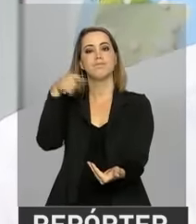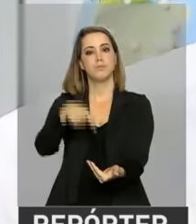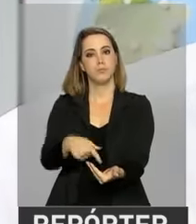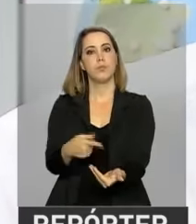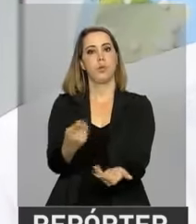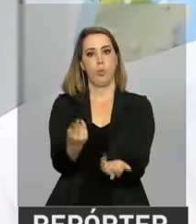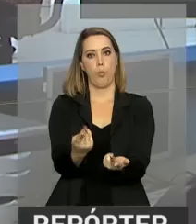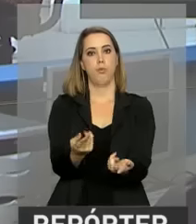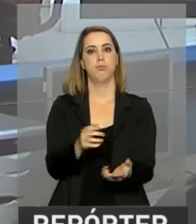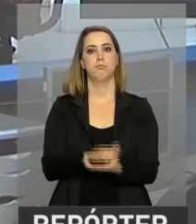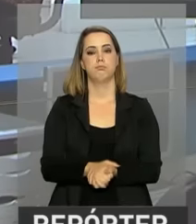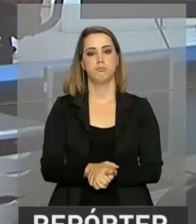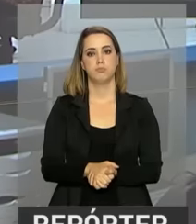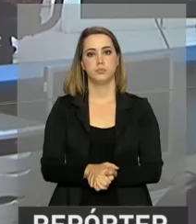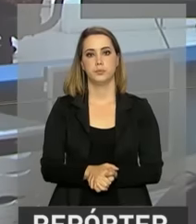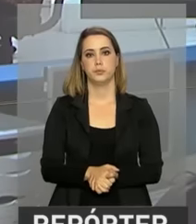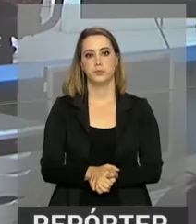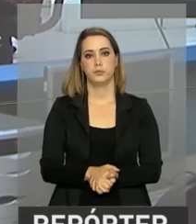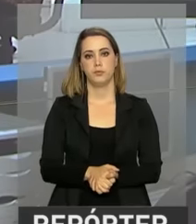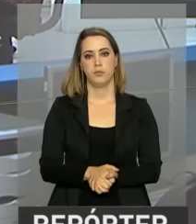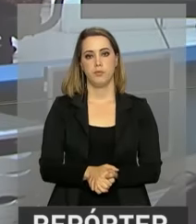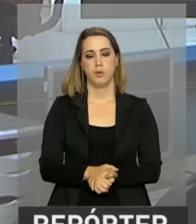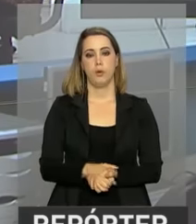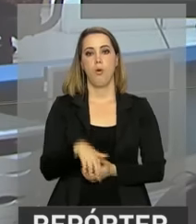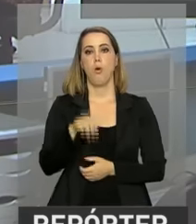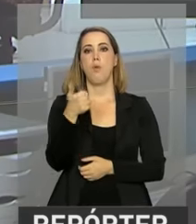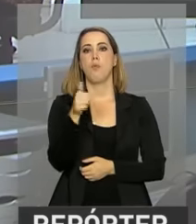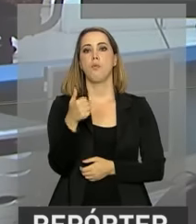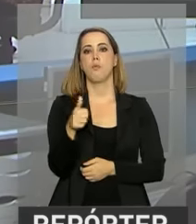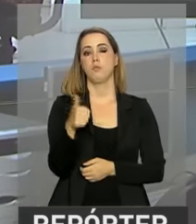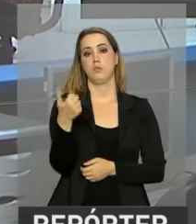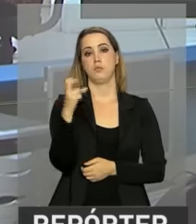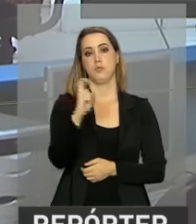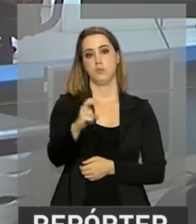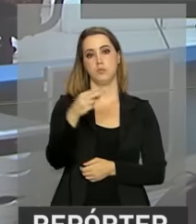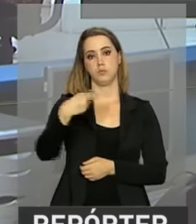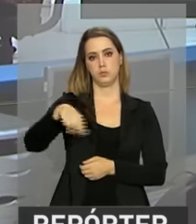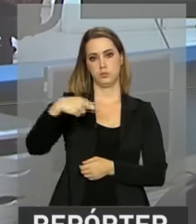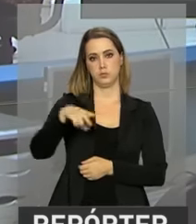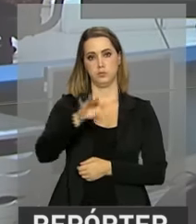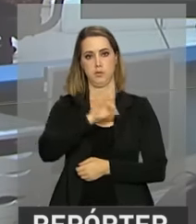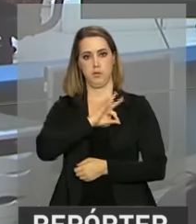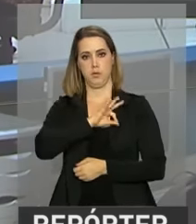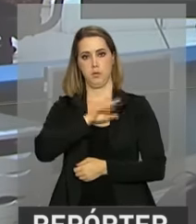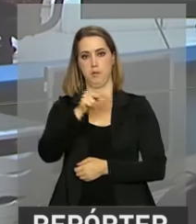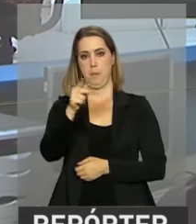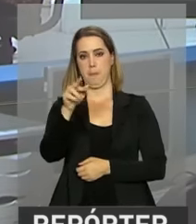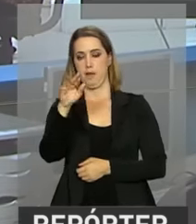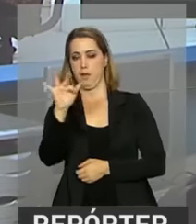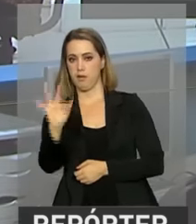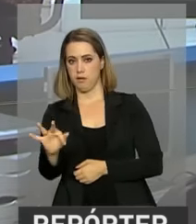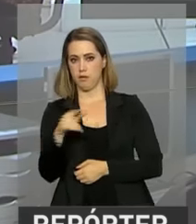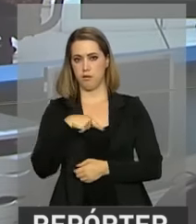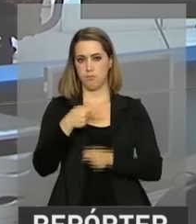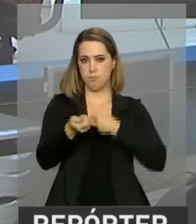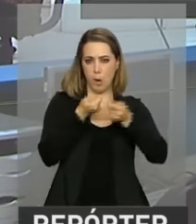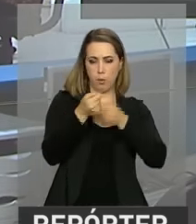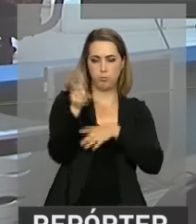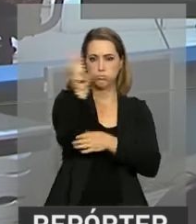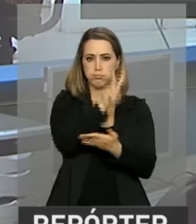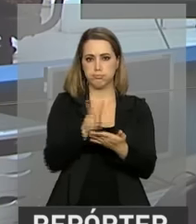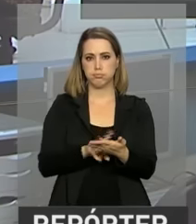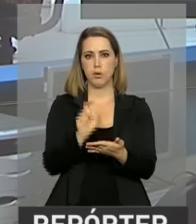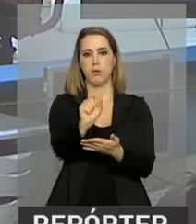consciência mundial entre os dias 11 e 15 de Novembro a Polícia Rodoviária Federal reforçou a fiscalização nas